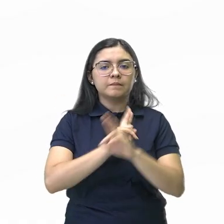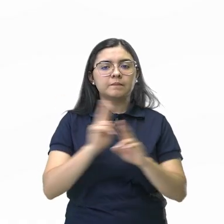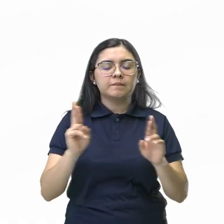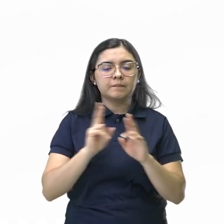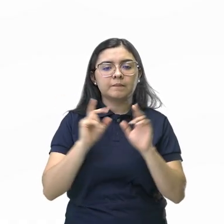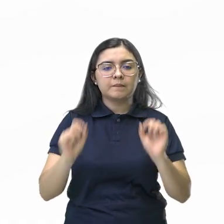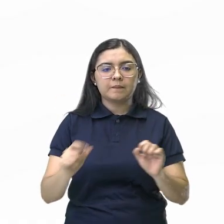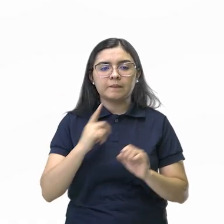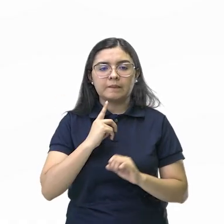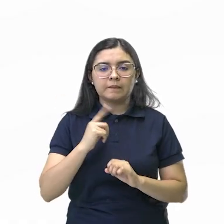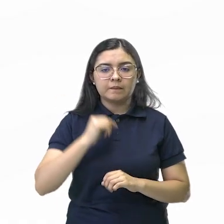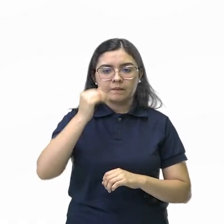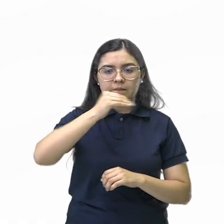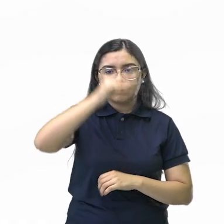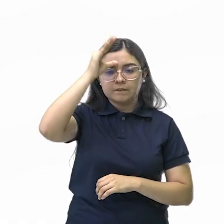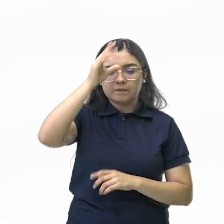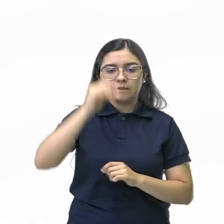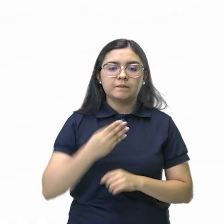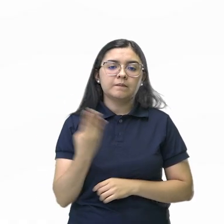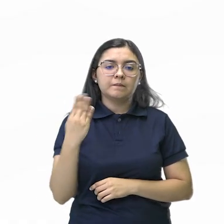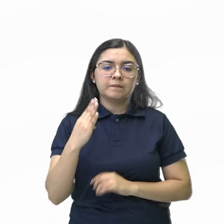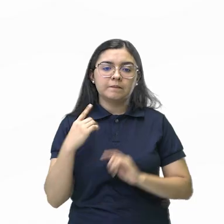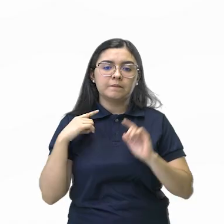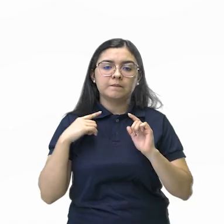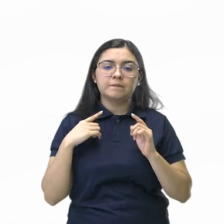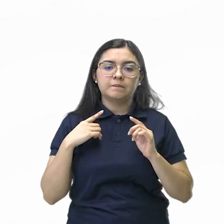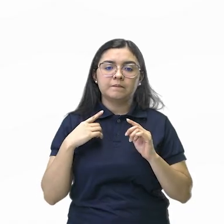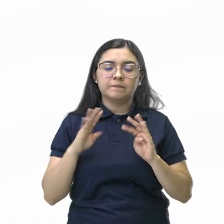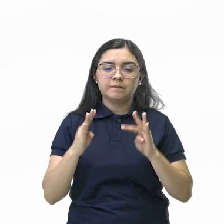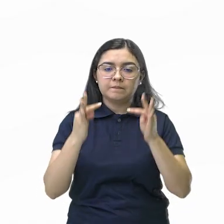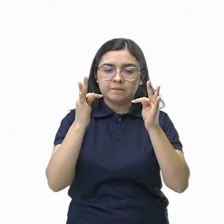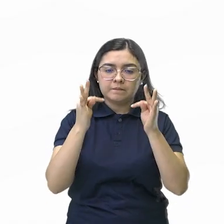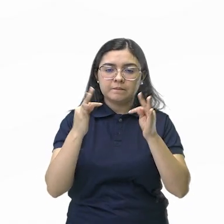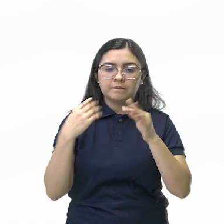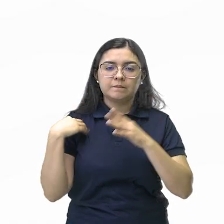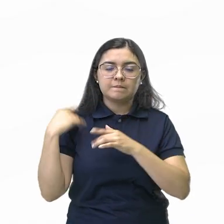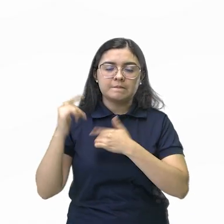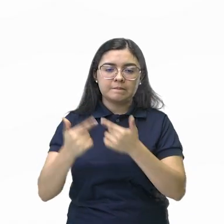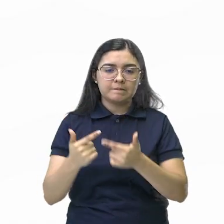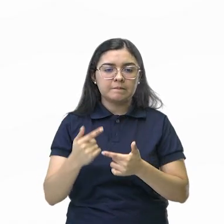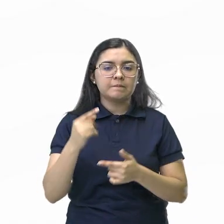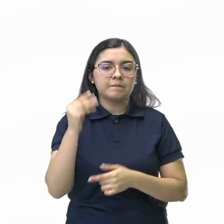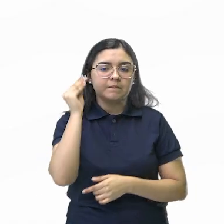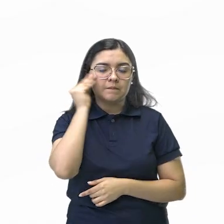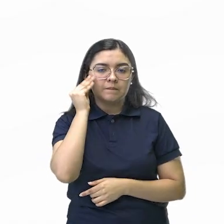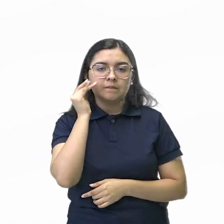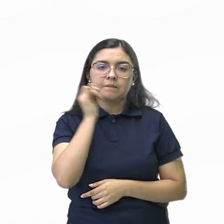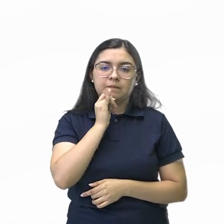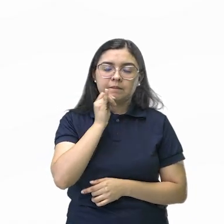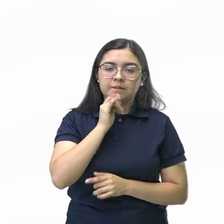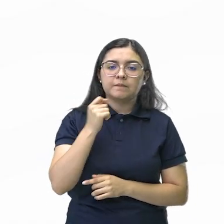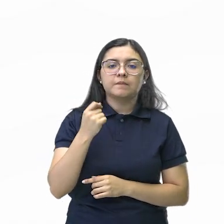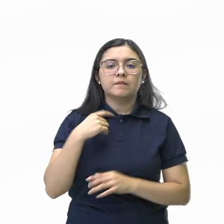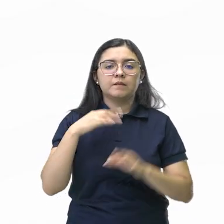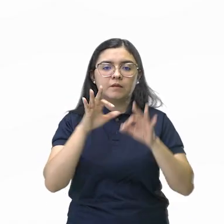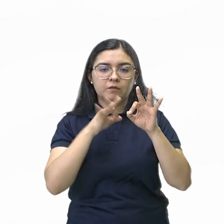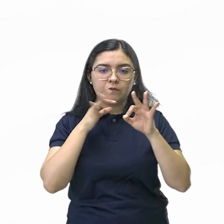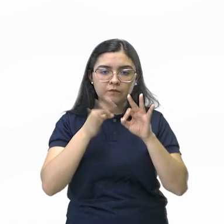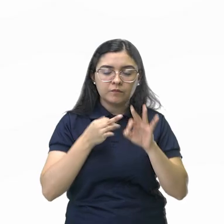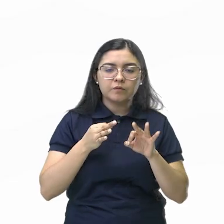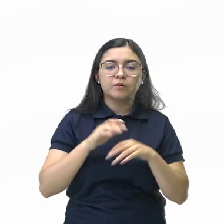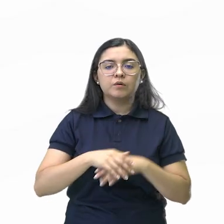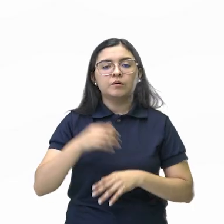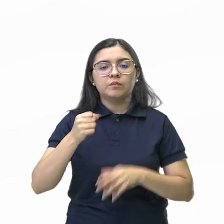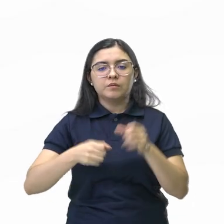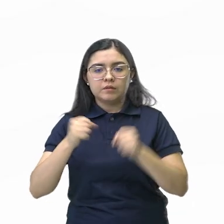ao conhecimento da biotecnologia tradicional, onde nós vimos como exemplo aí a uva, o leite e o